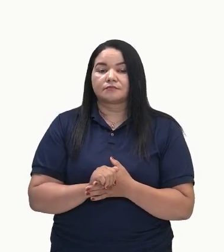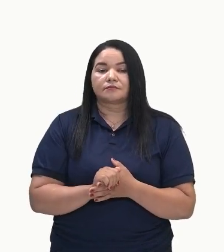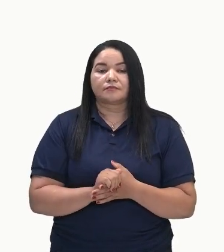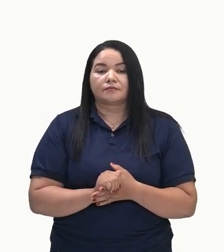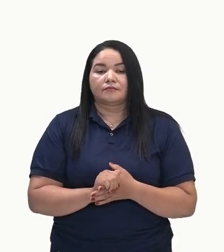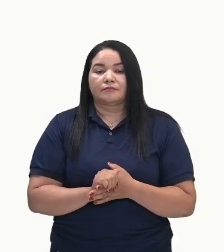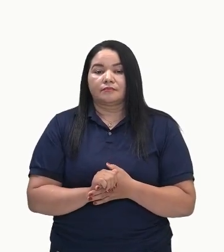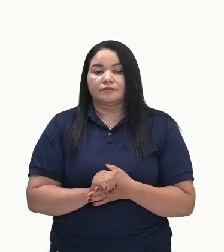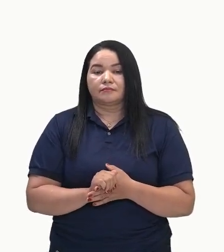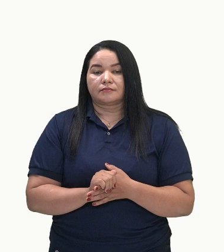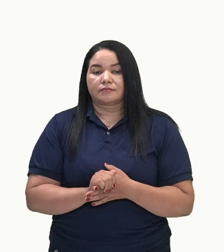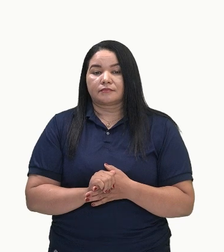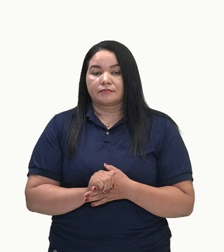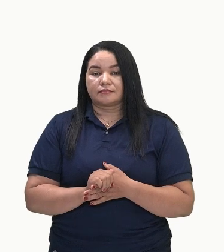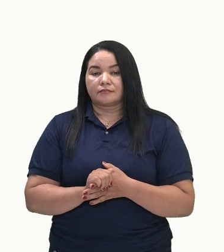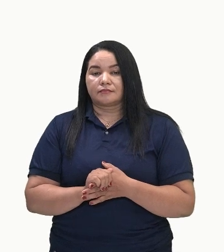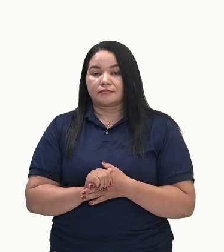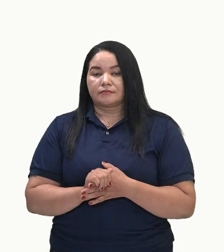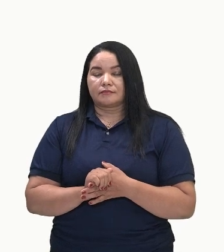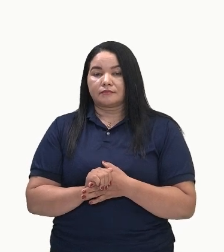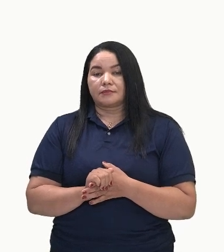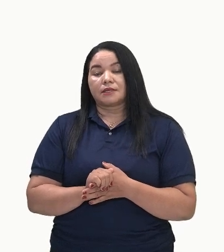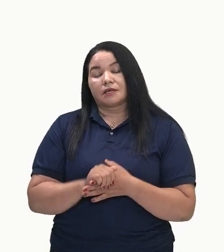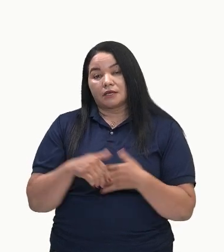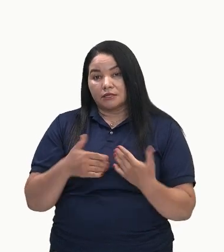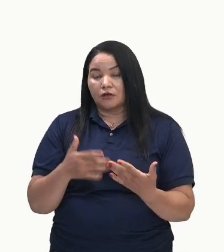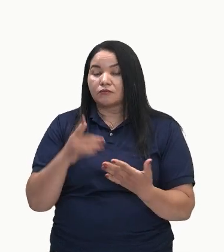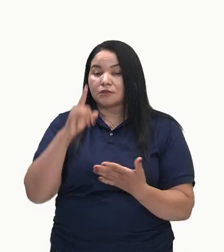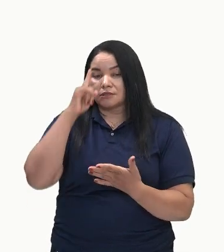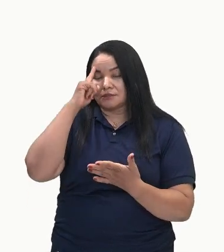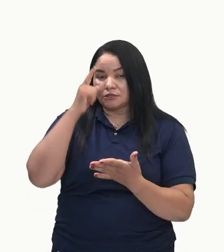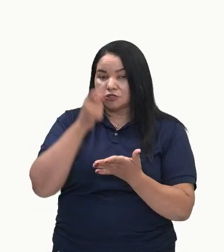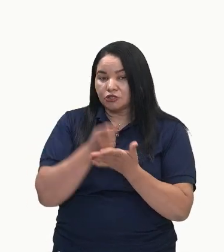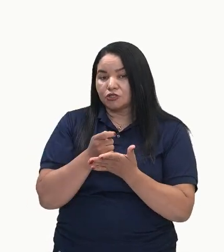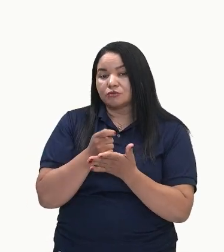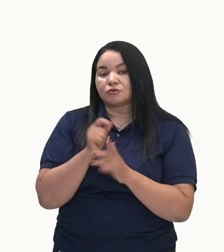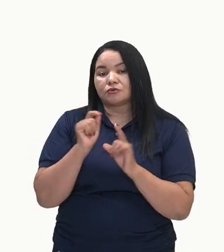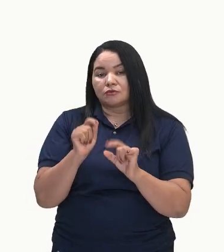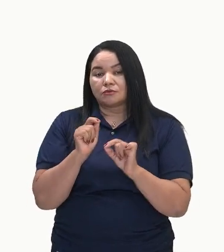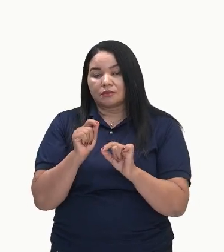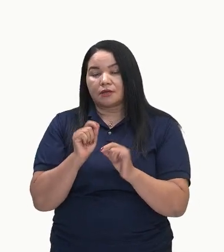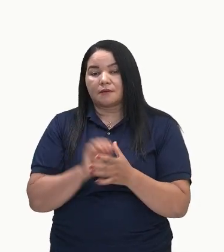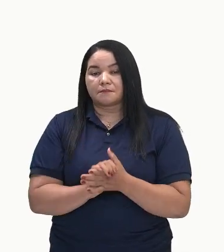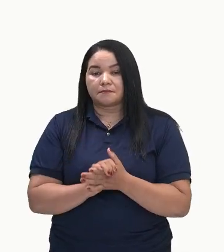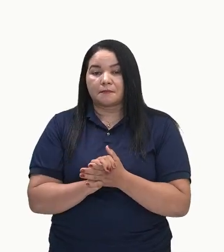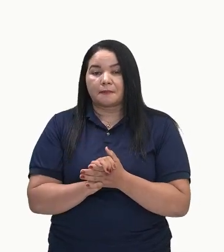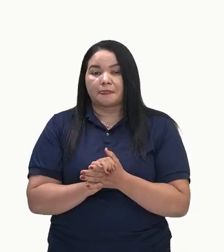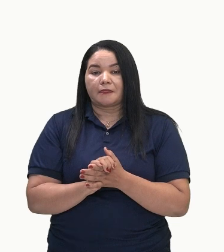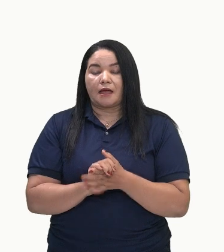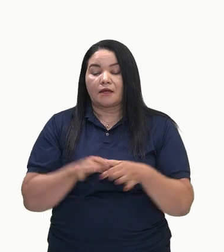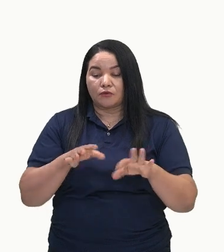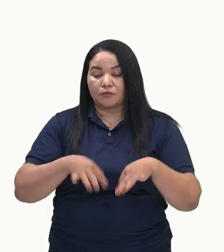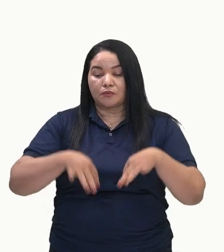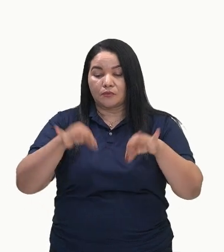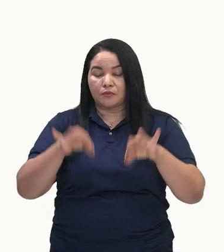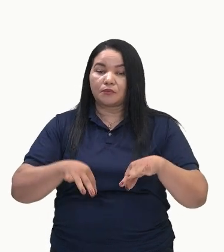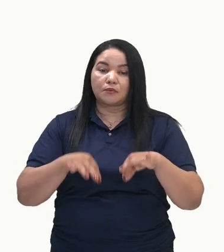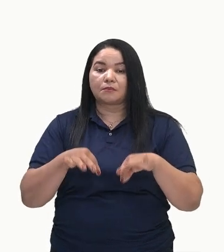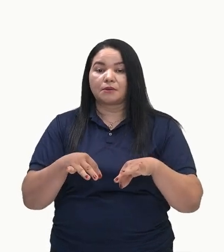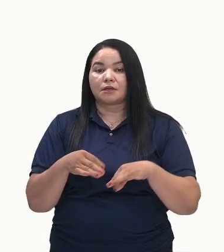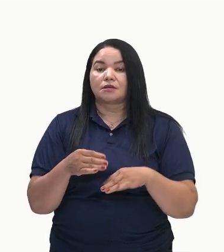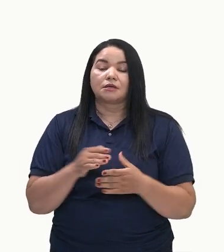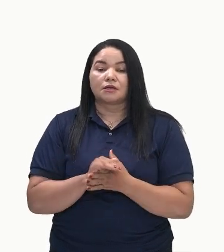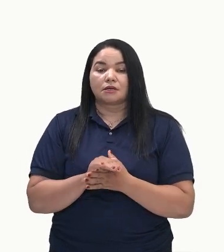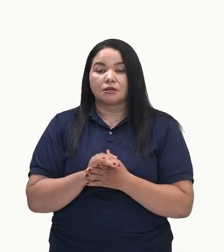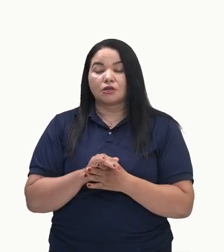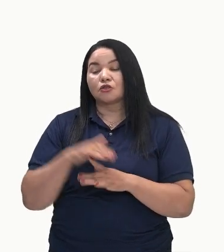have a picnic in the park. Então, nós decidimos fazer um piquenique no parque. Chama atenção, então, para o